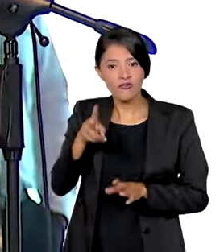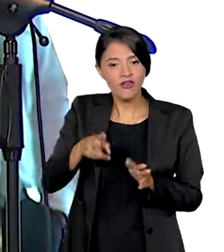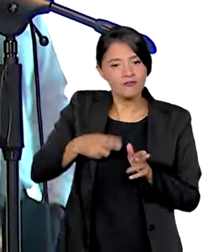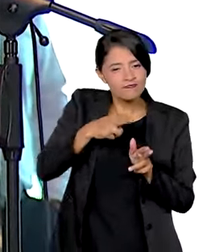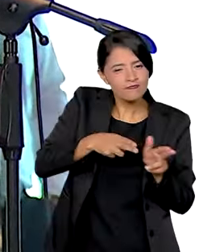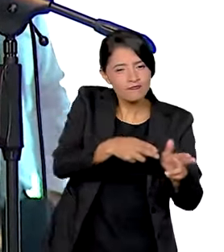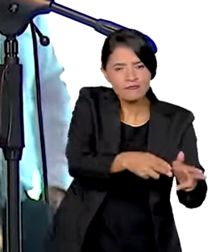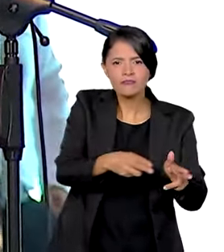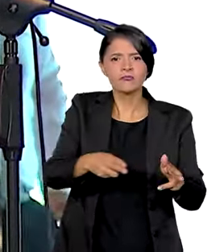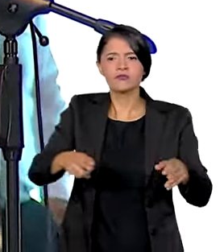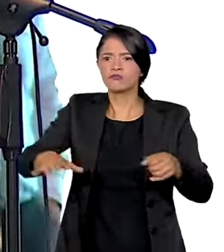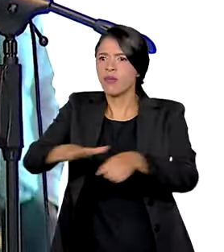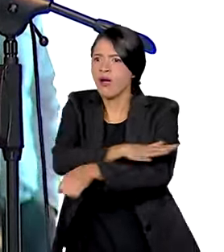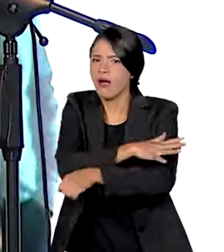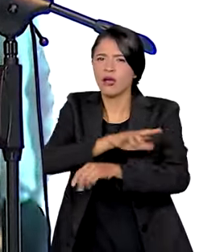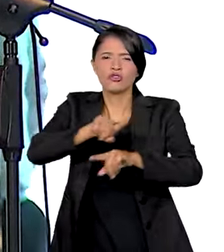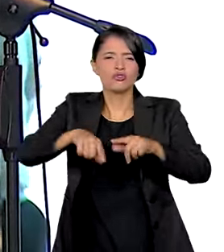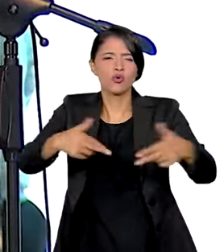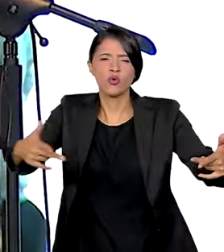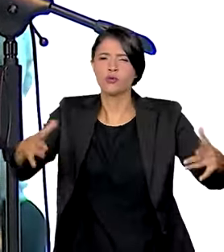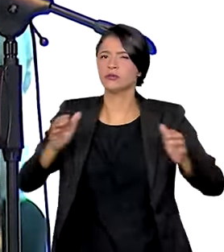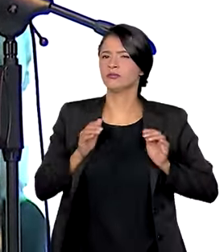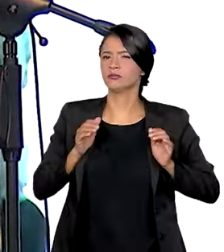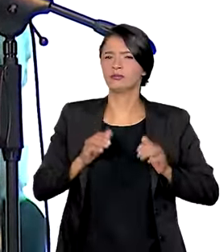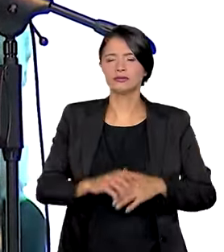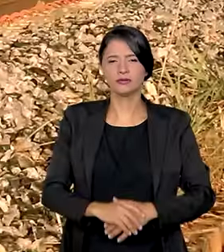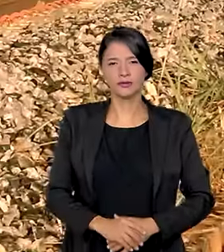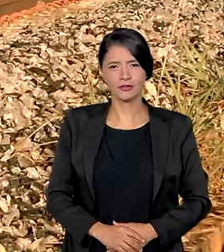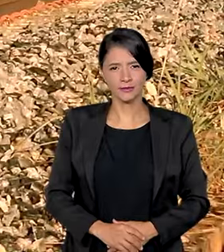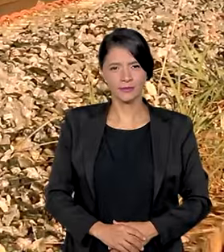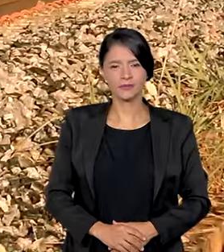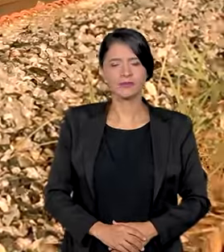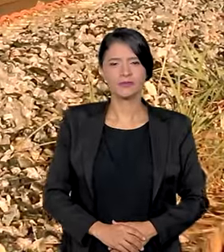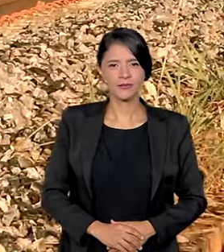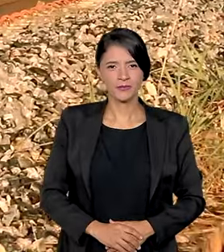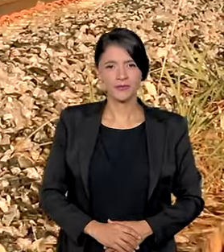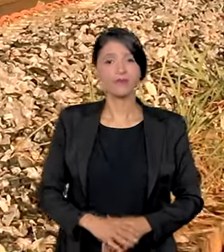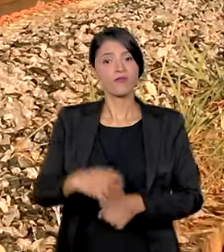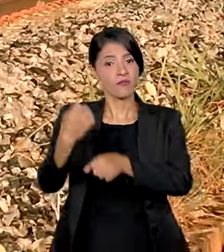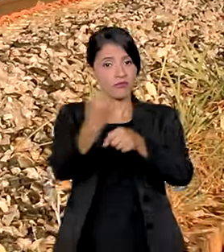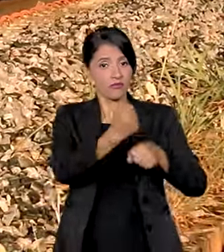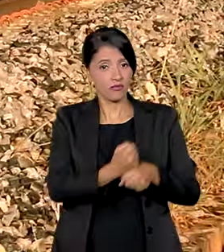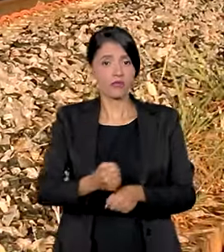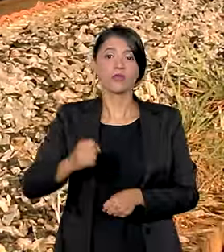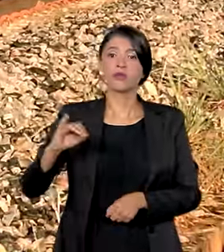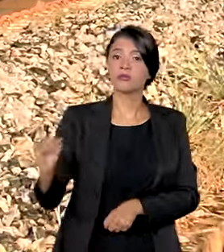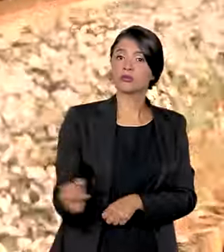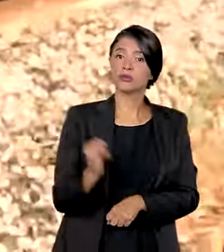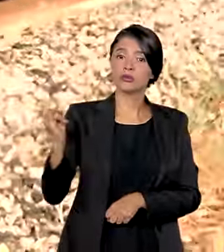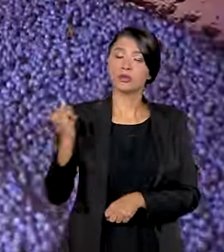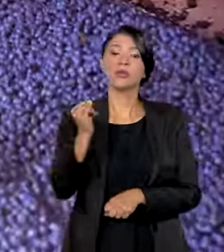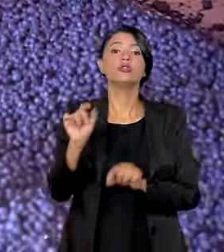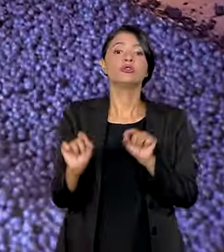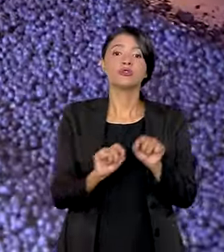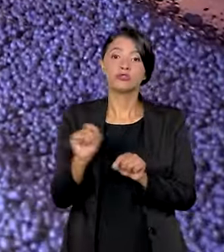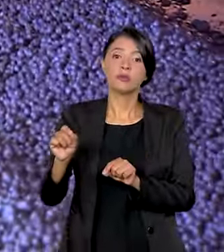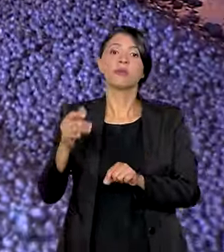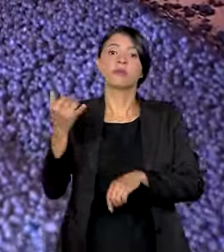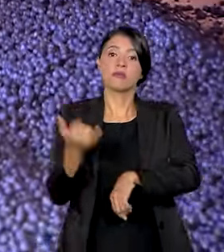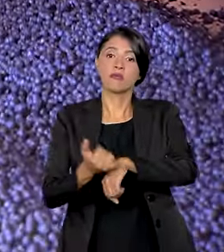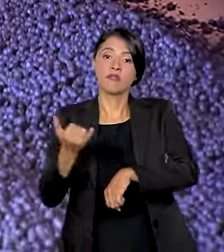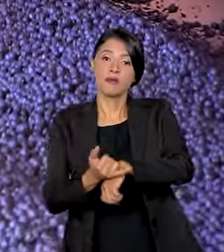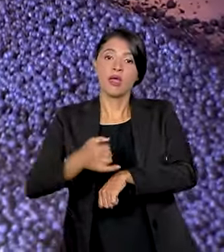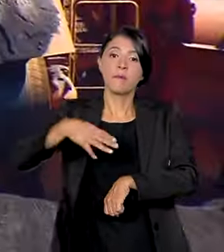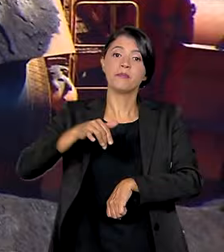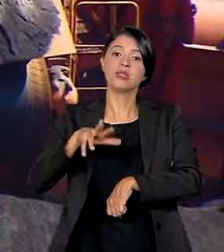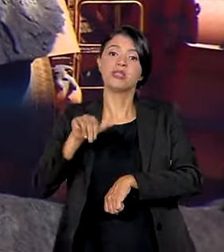passar aqui carregado de oportunidades e de riquezas. A obra será fundamental para o escoamento